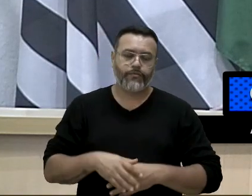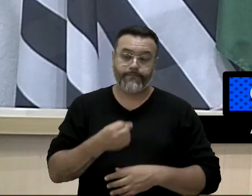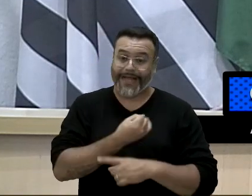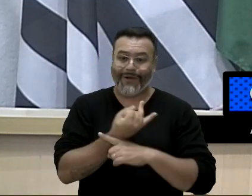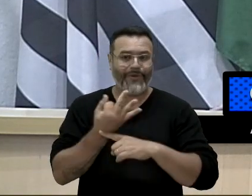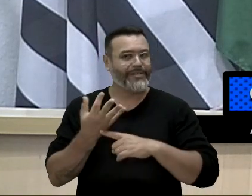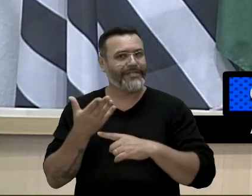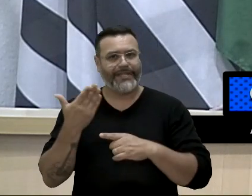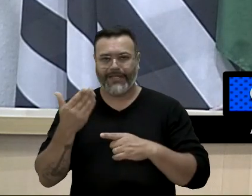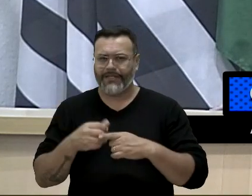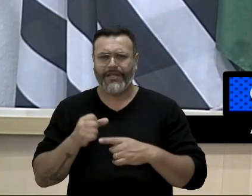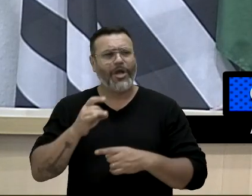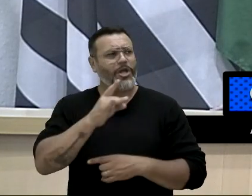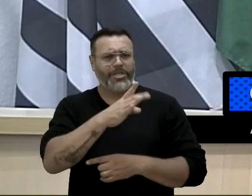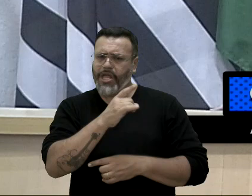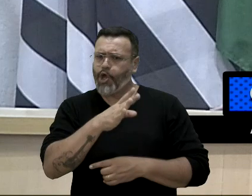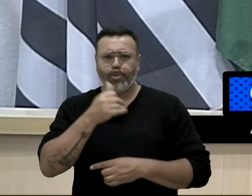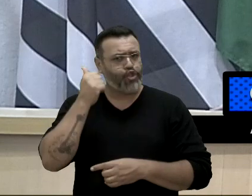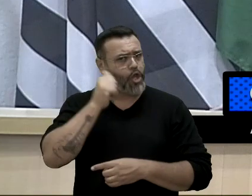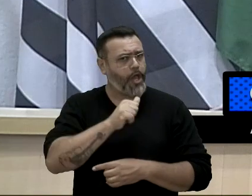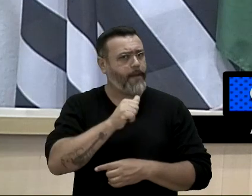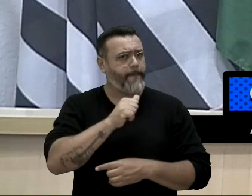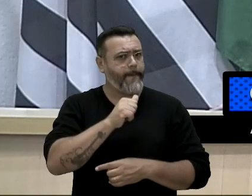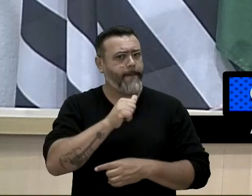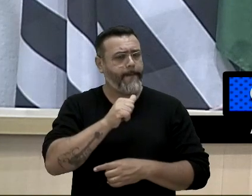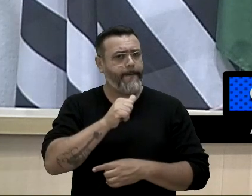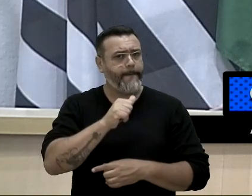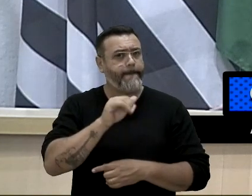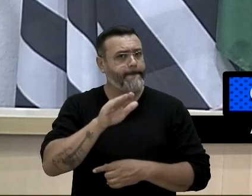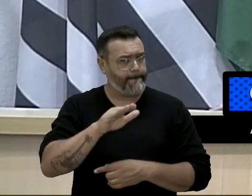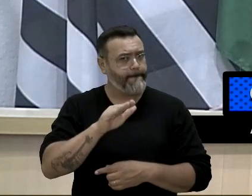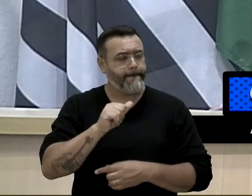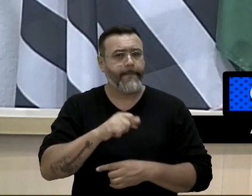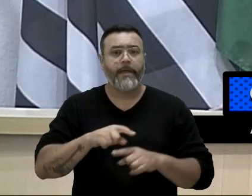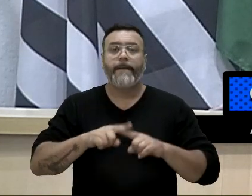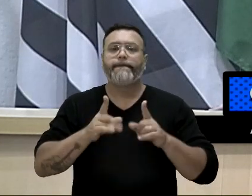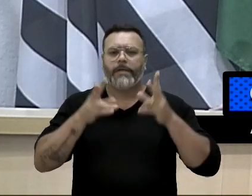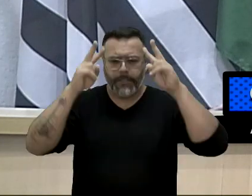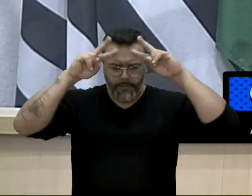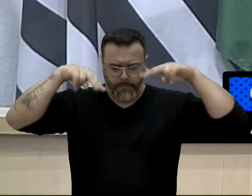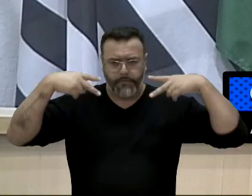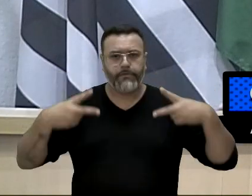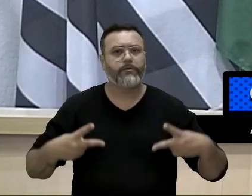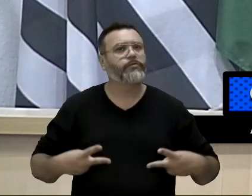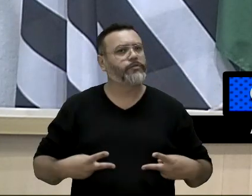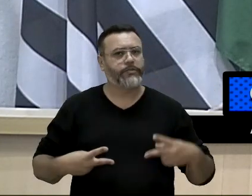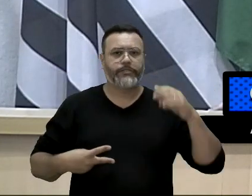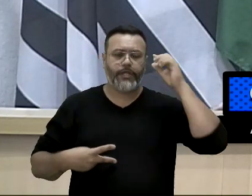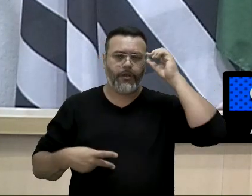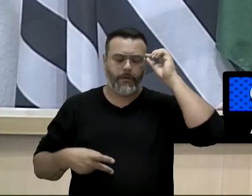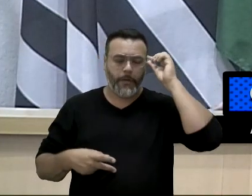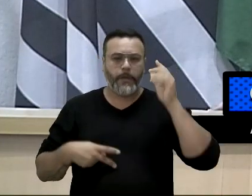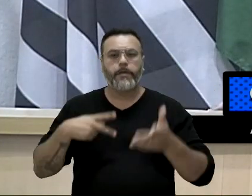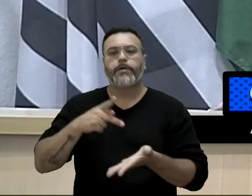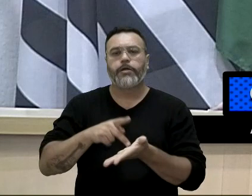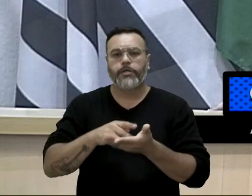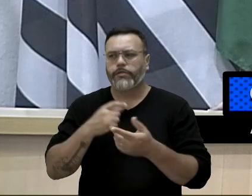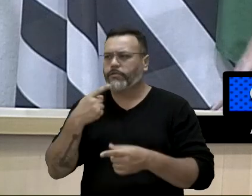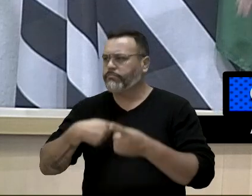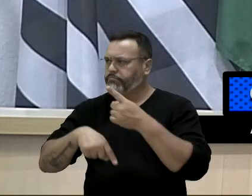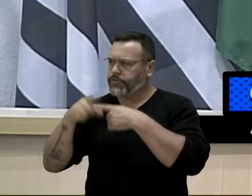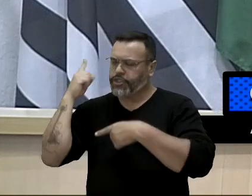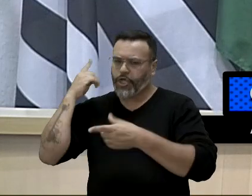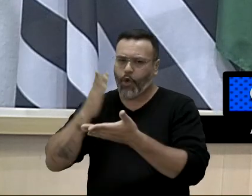não só da mulher, mas que o ser humano, ele realmente, de uns anos para cá,